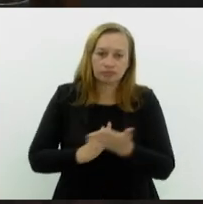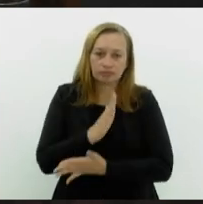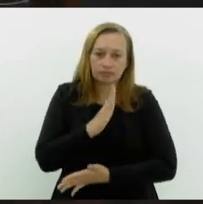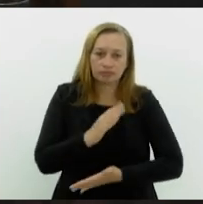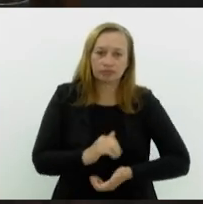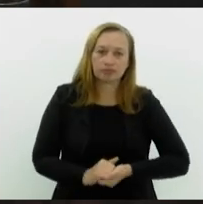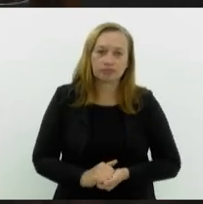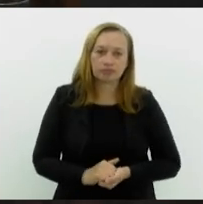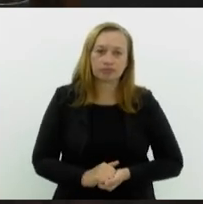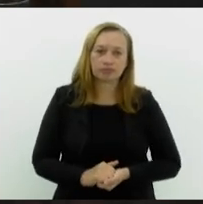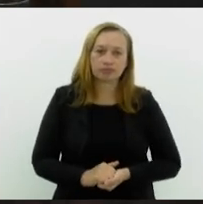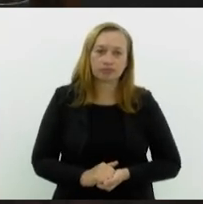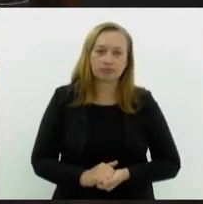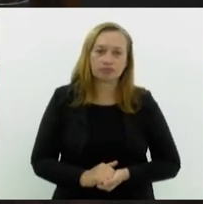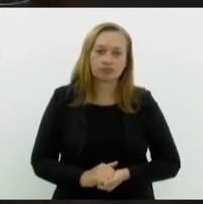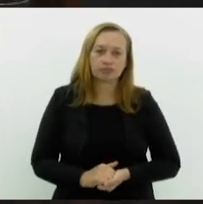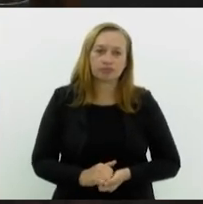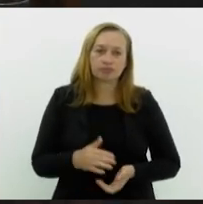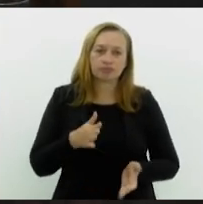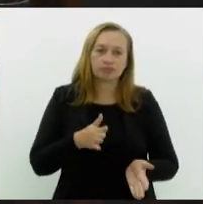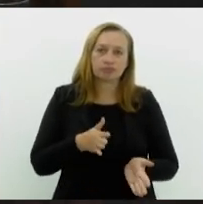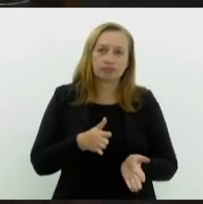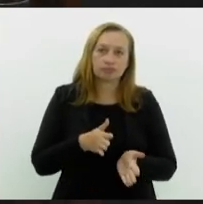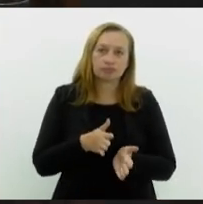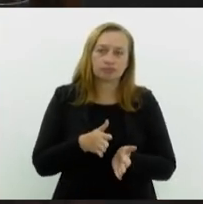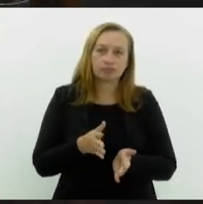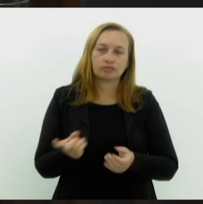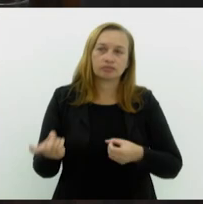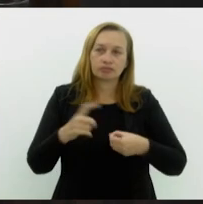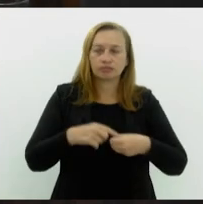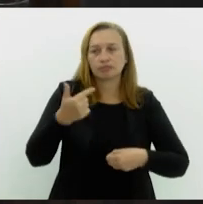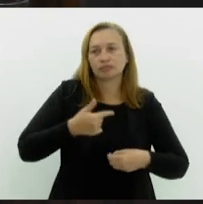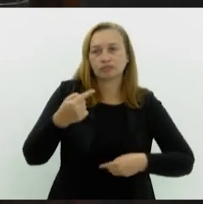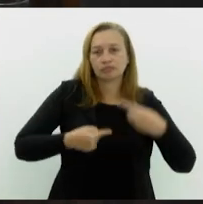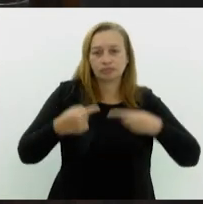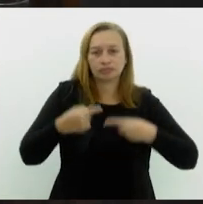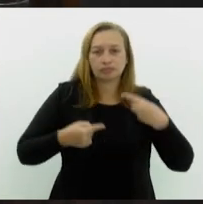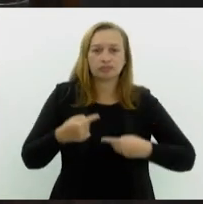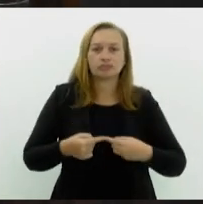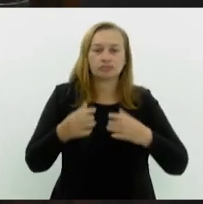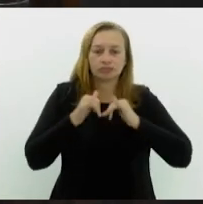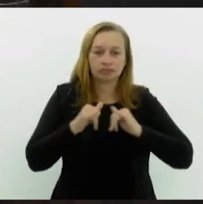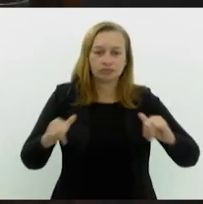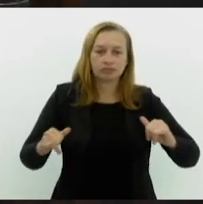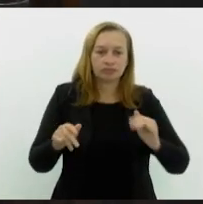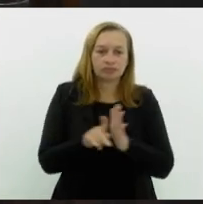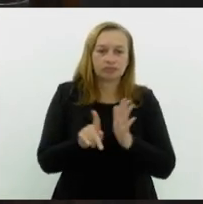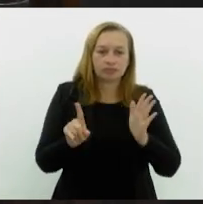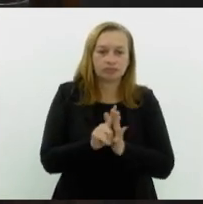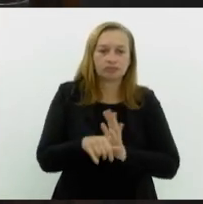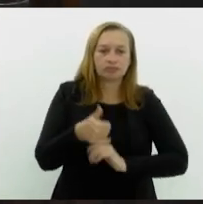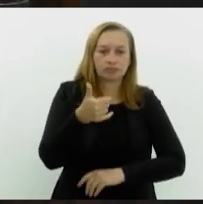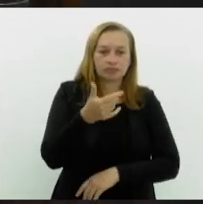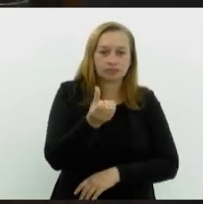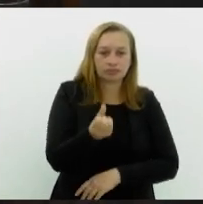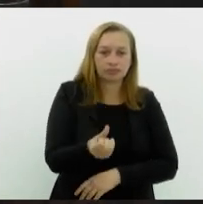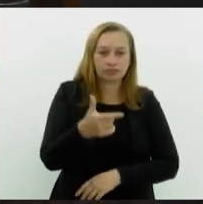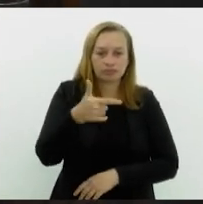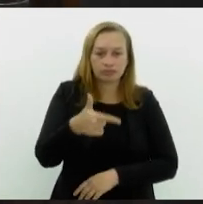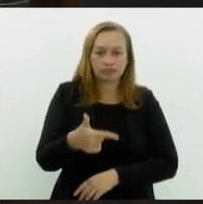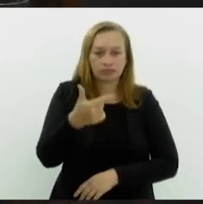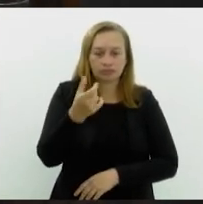estão. Aprovado. Vai a redação do vencido para a segunda discussão. Anuncio. Projeto de lei número 62